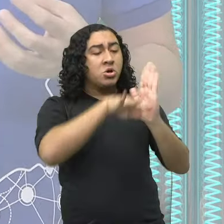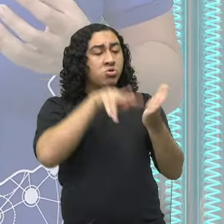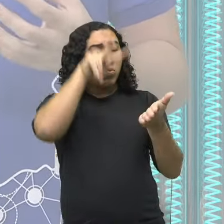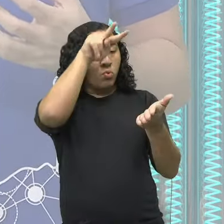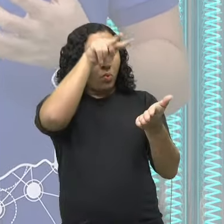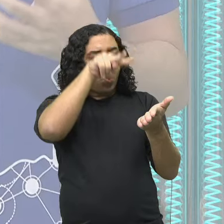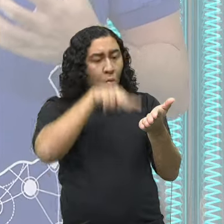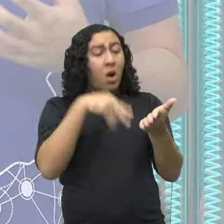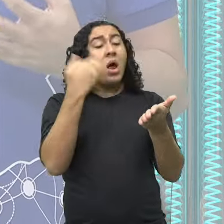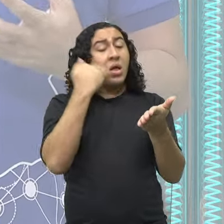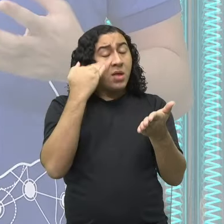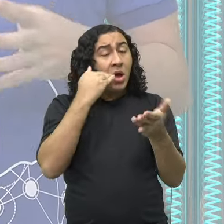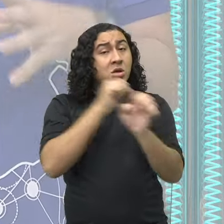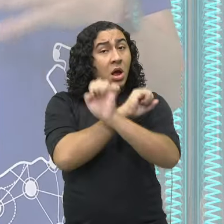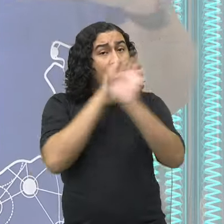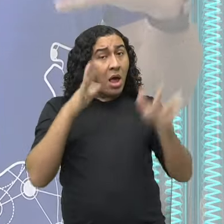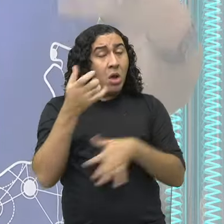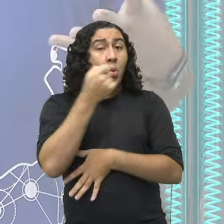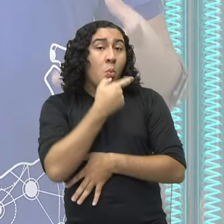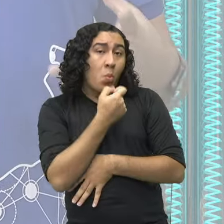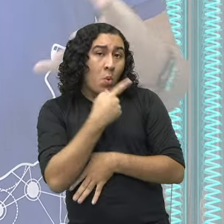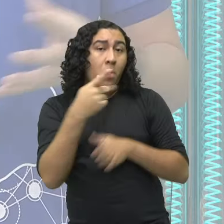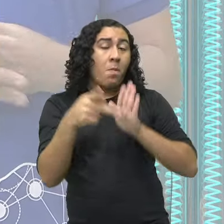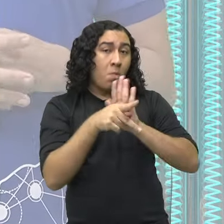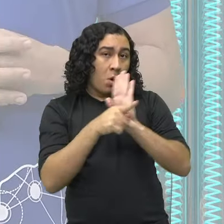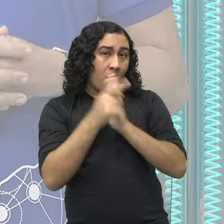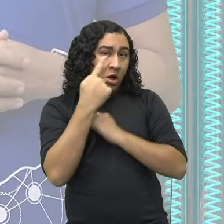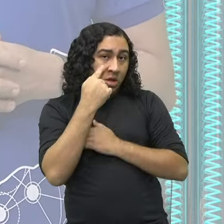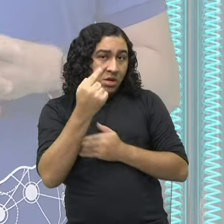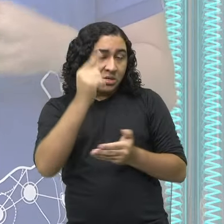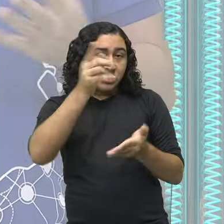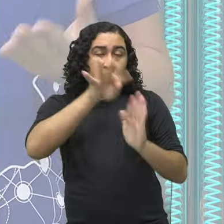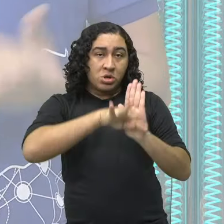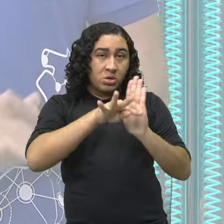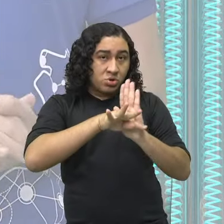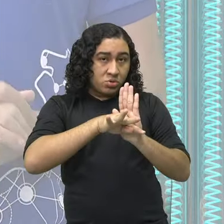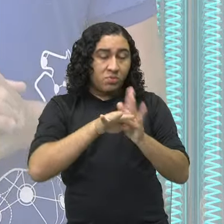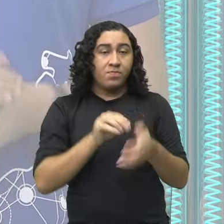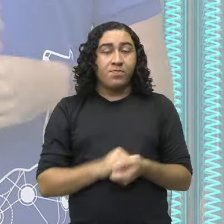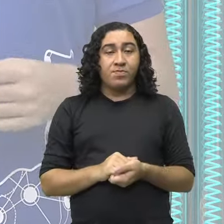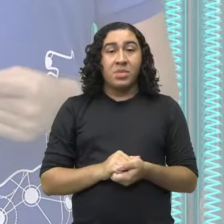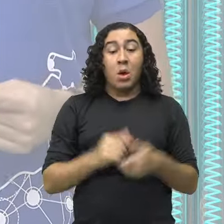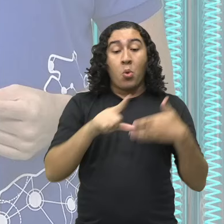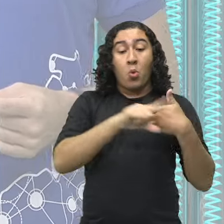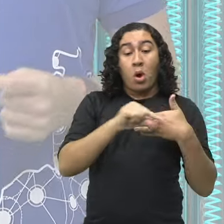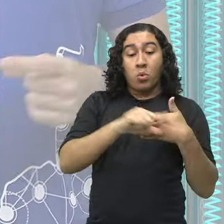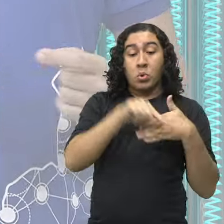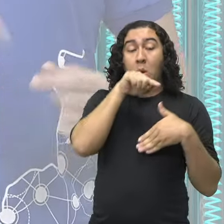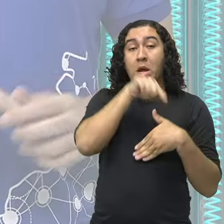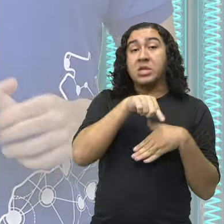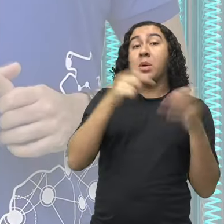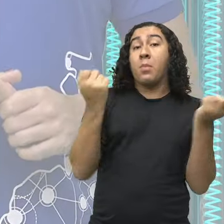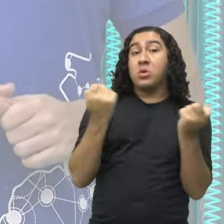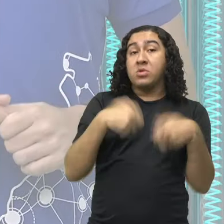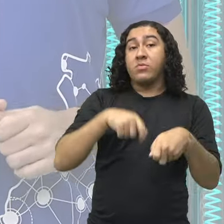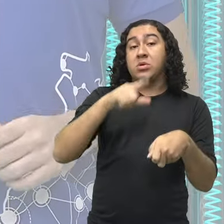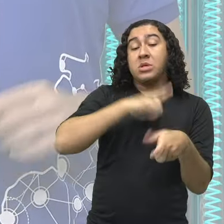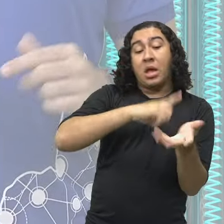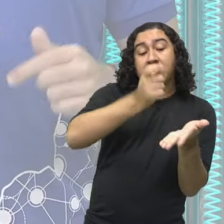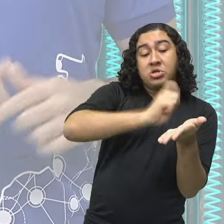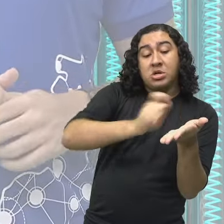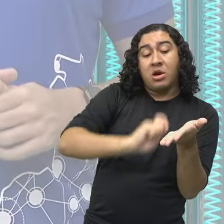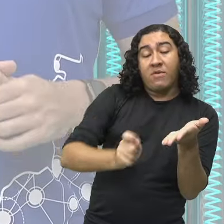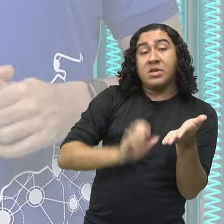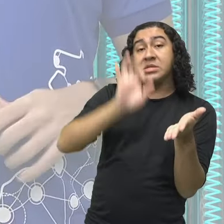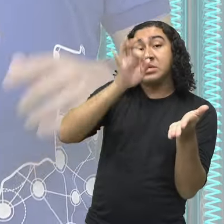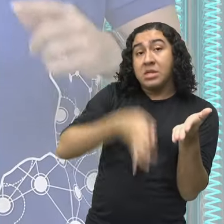humor presente ali pelo que o emissor emitiu naquele momento. Então, para que o autor consiga obter o efeito de